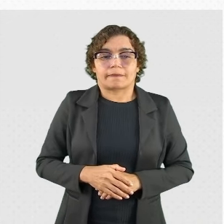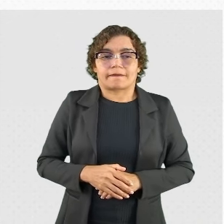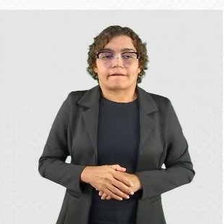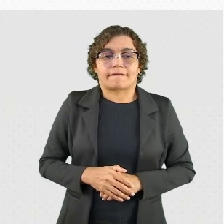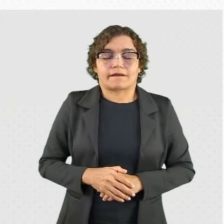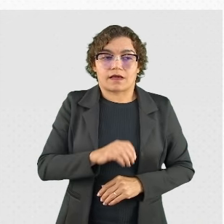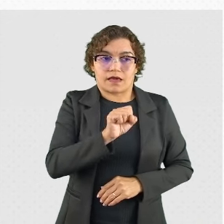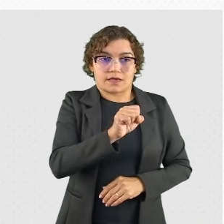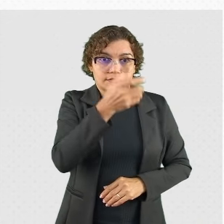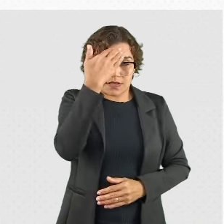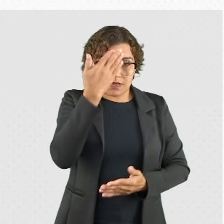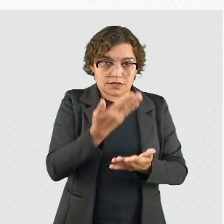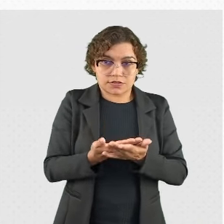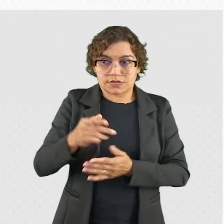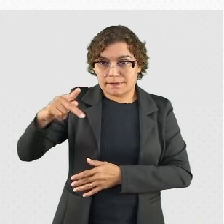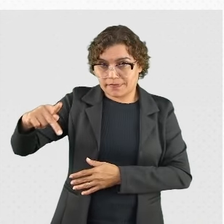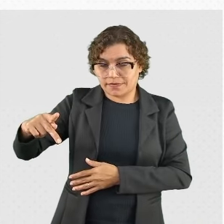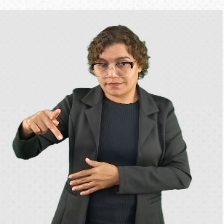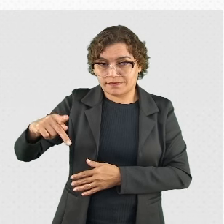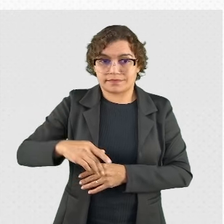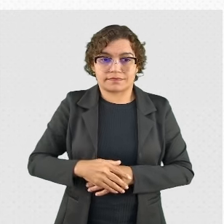S acredita em P,